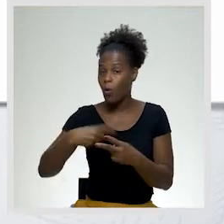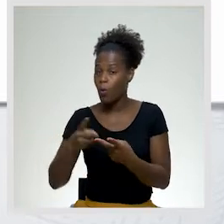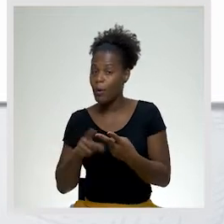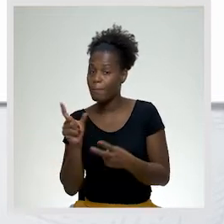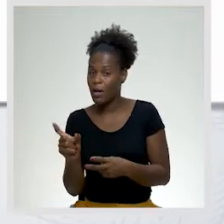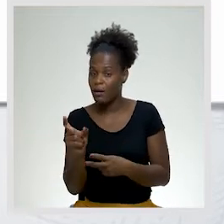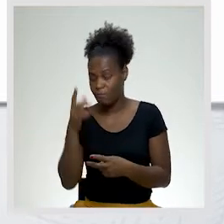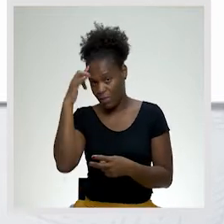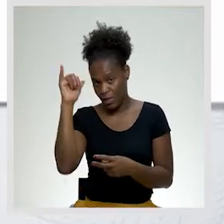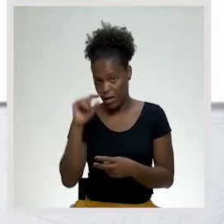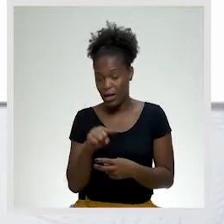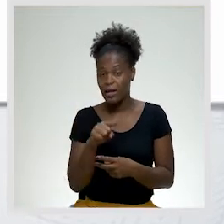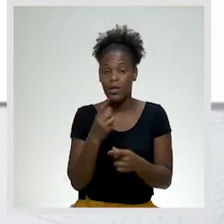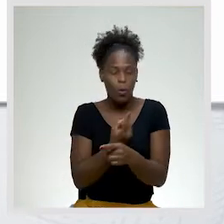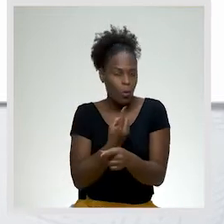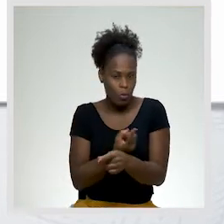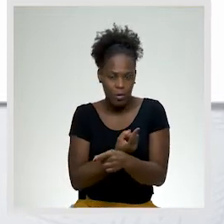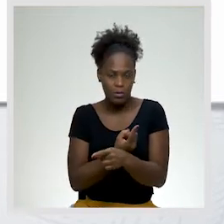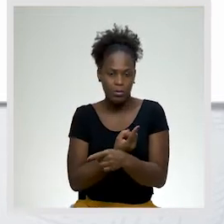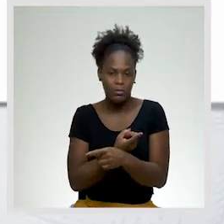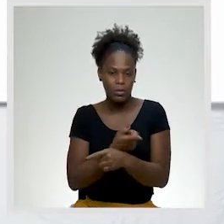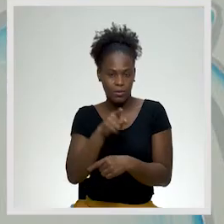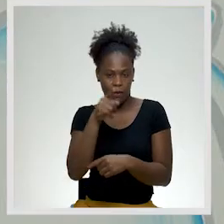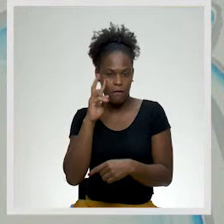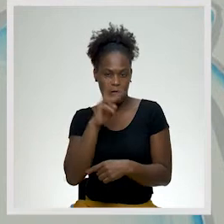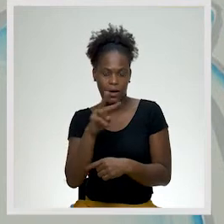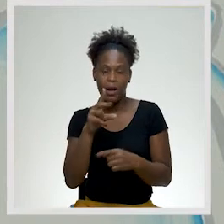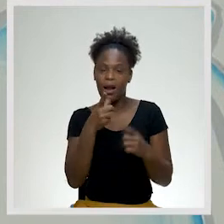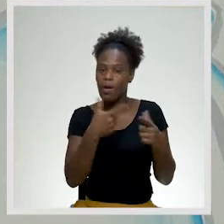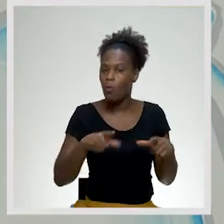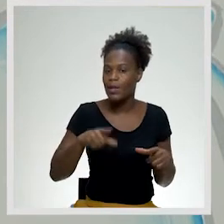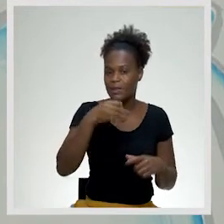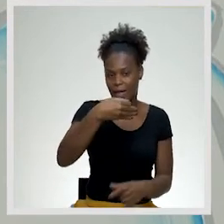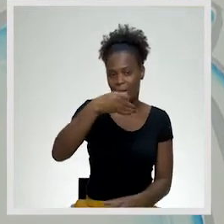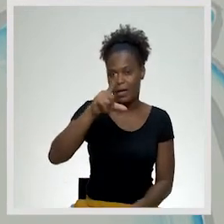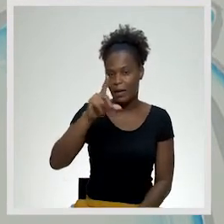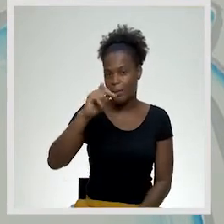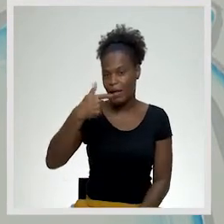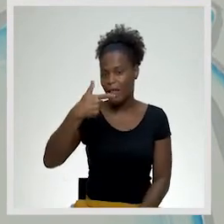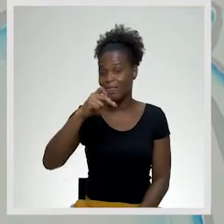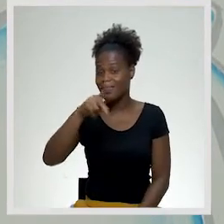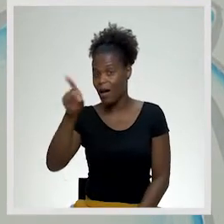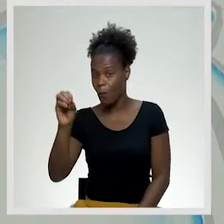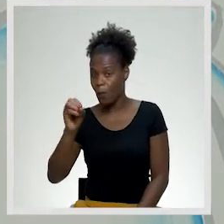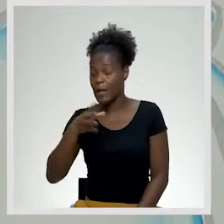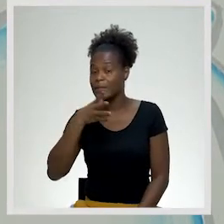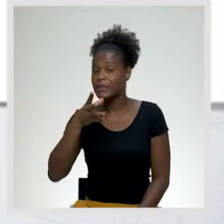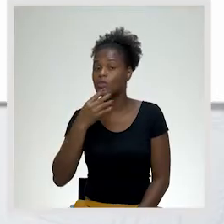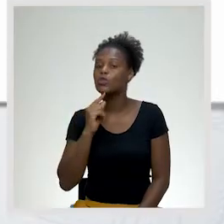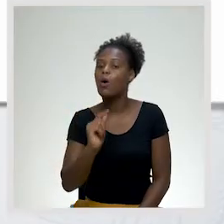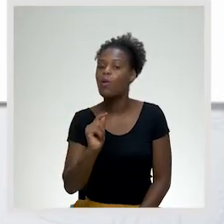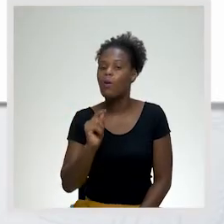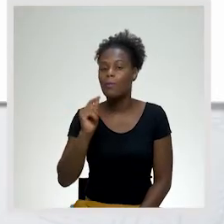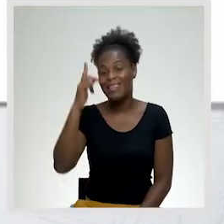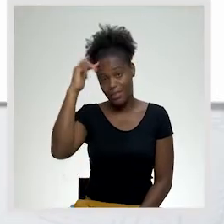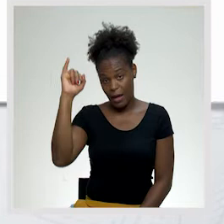a ideia das coisas, reparem, a linguagem de Platão chama de ideia,